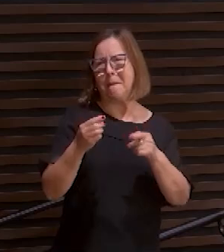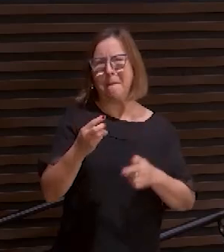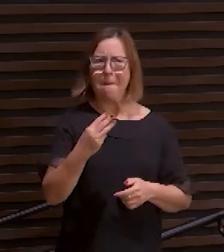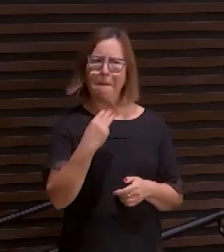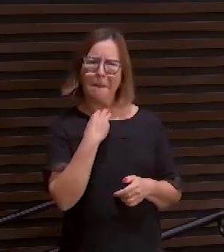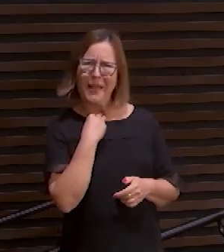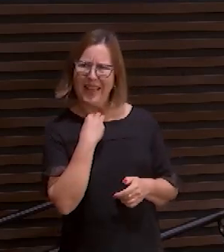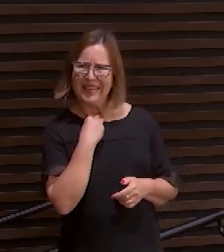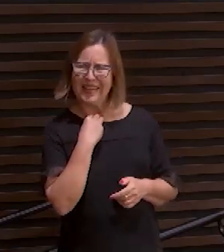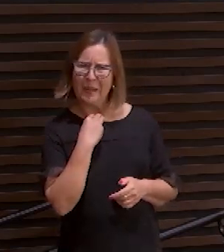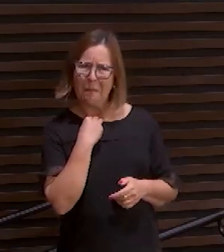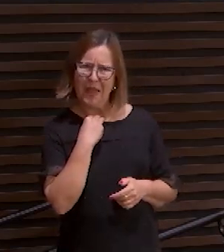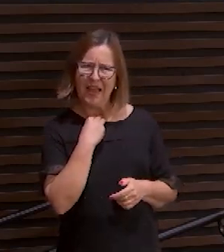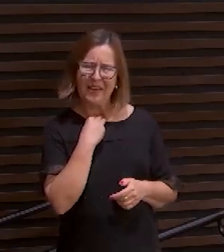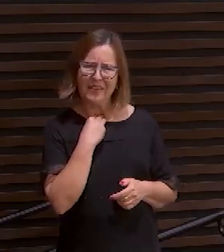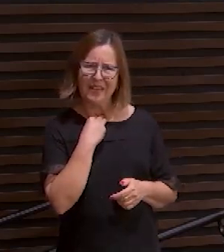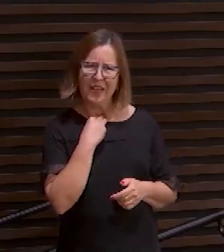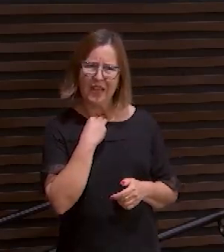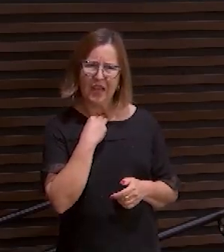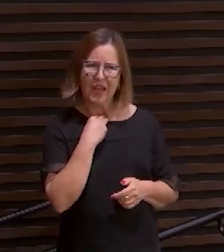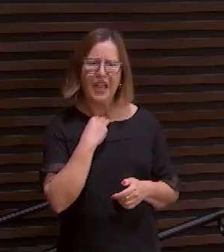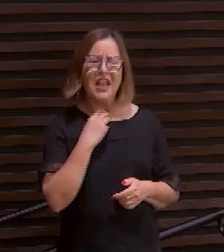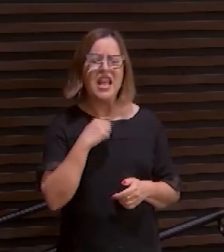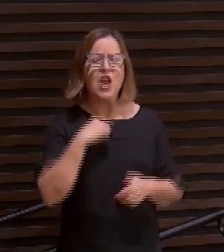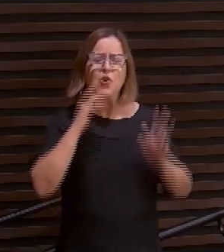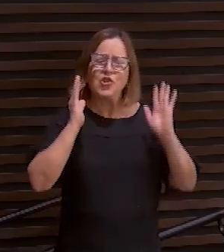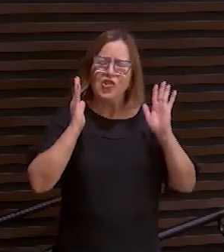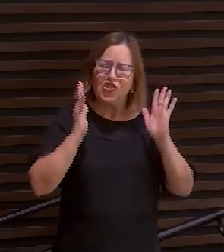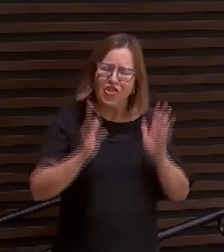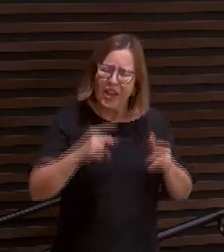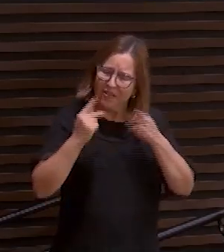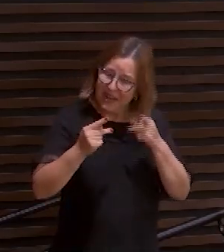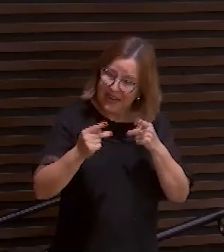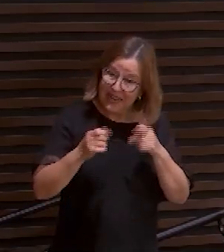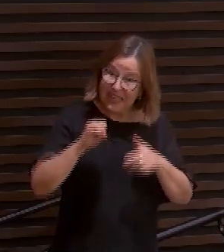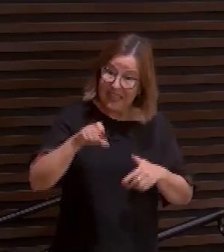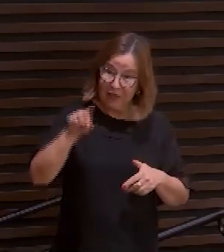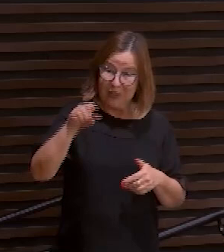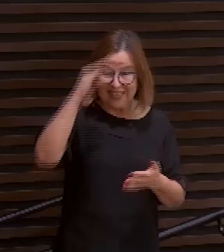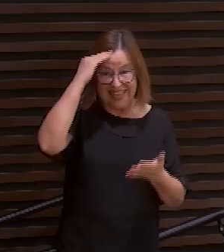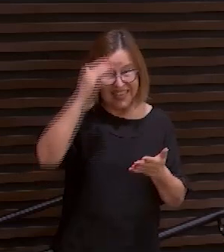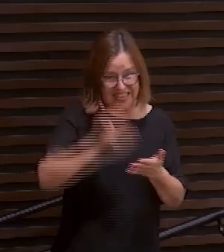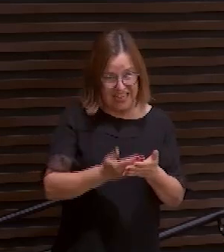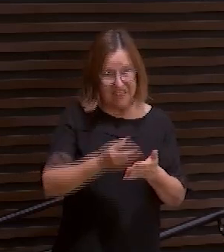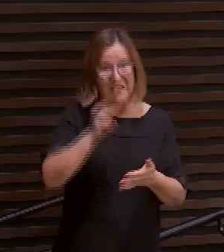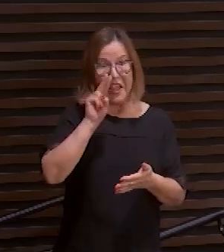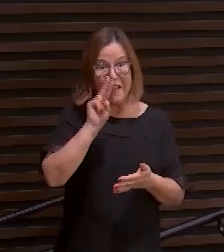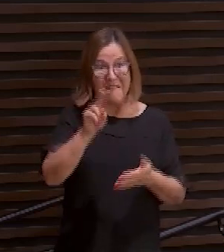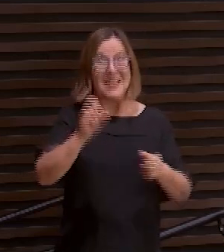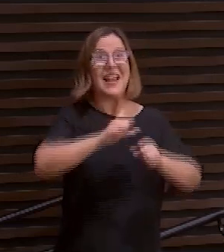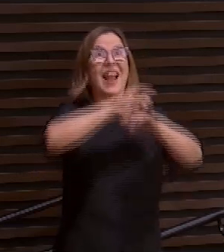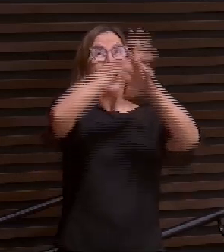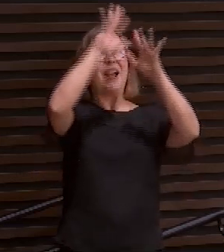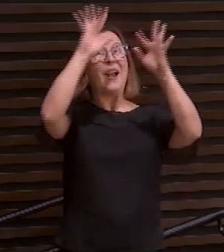Marta, não te disse eu que se creres, verás a glória de Deus?